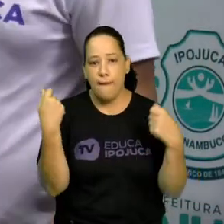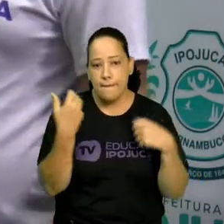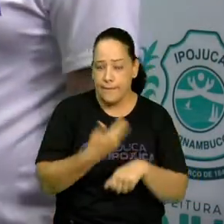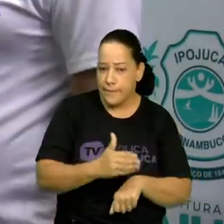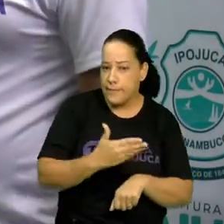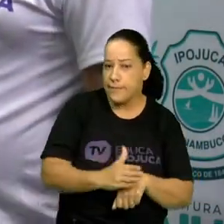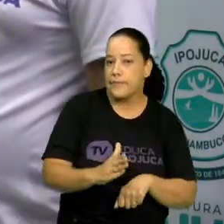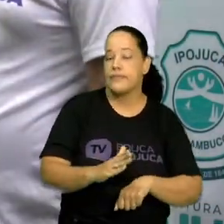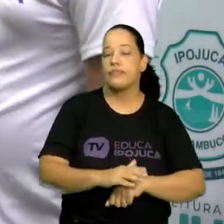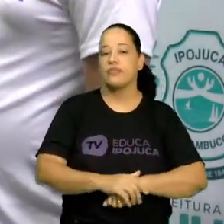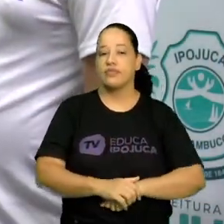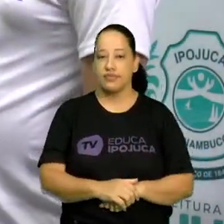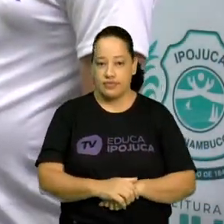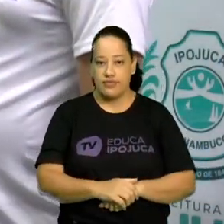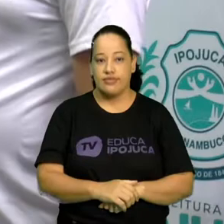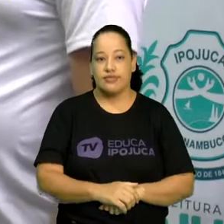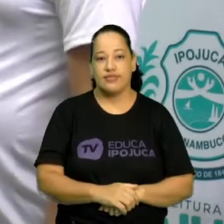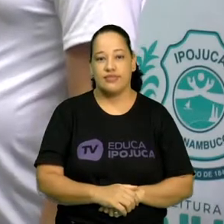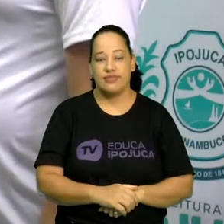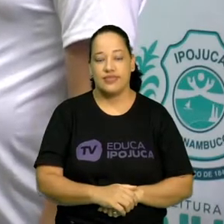Beleza?